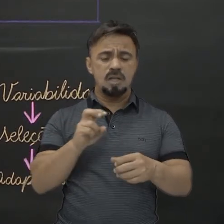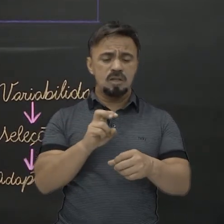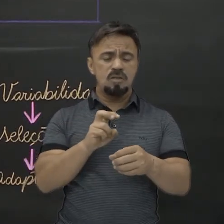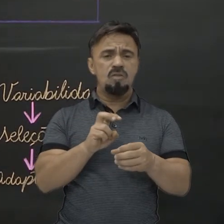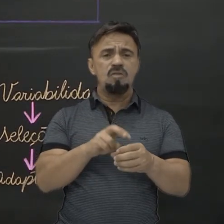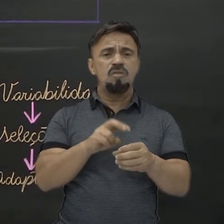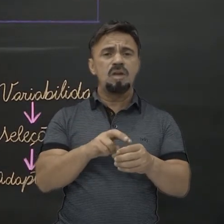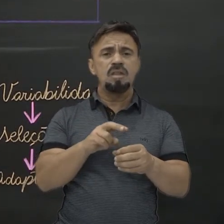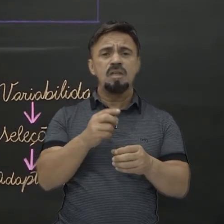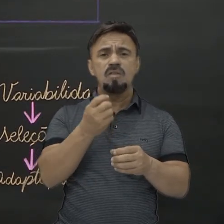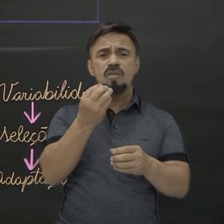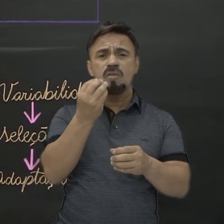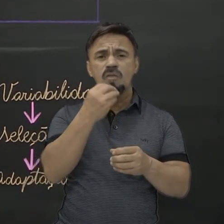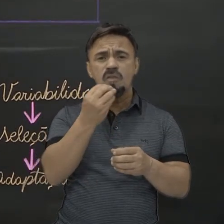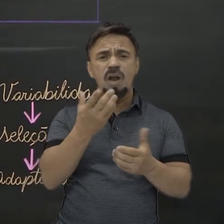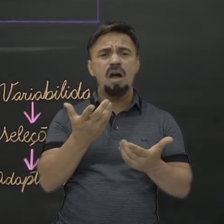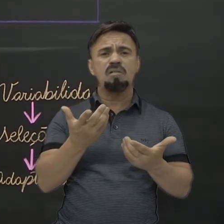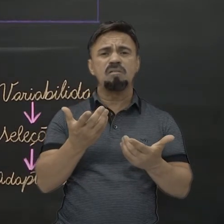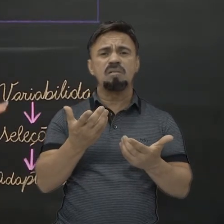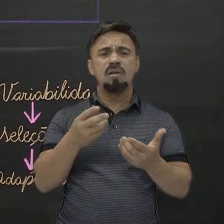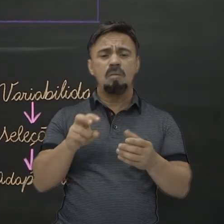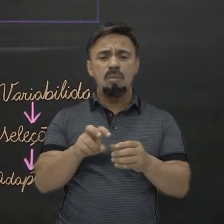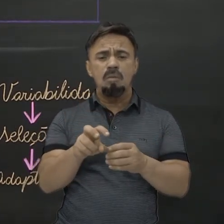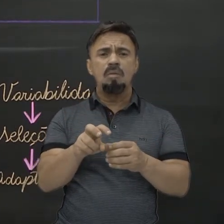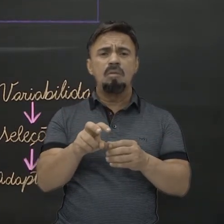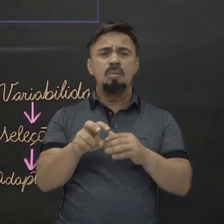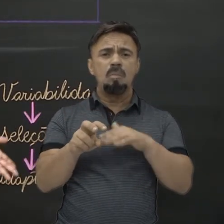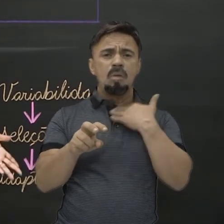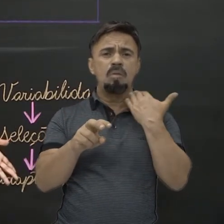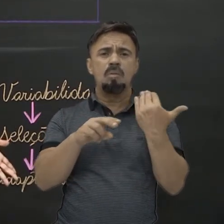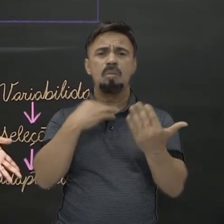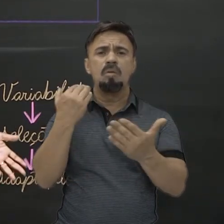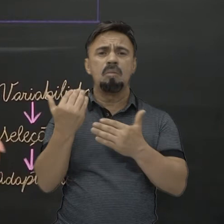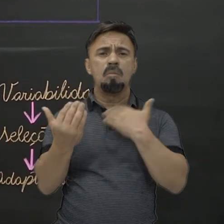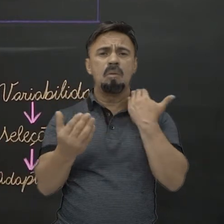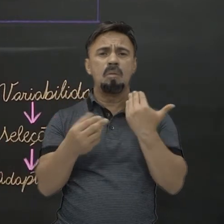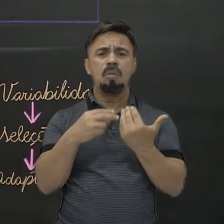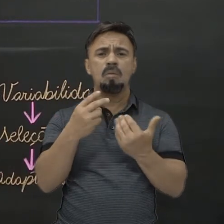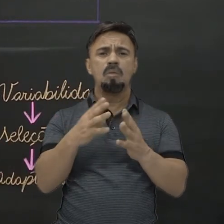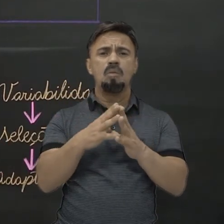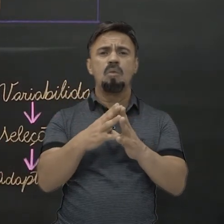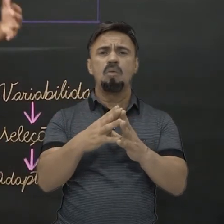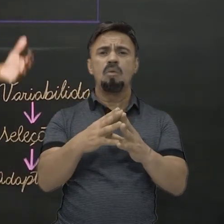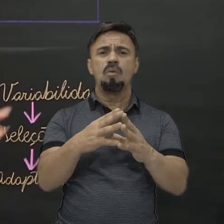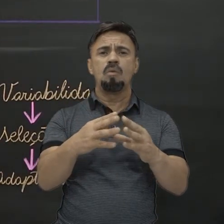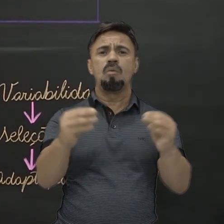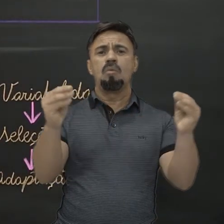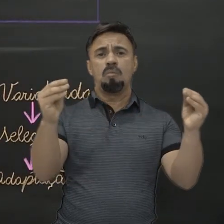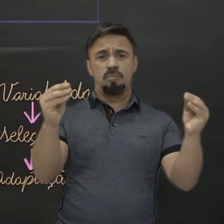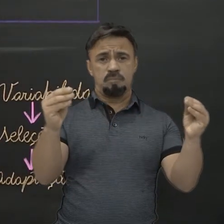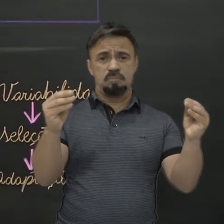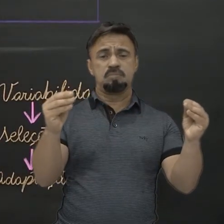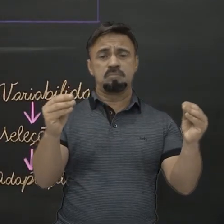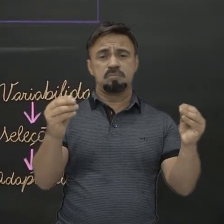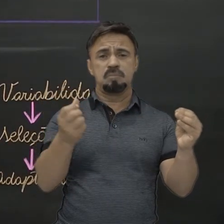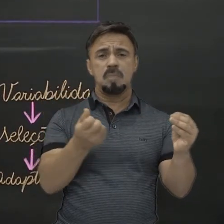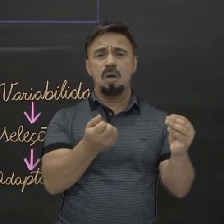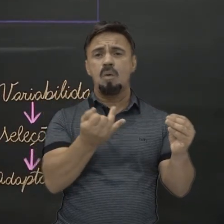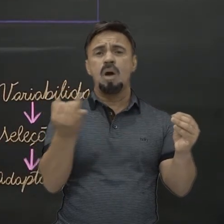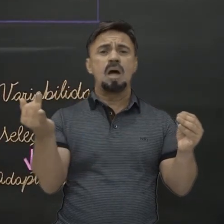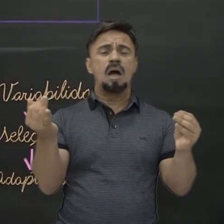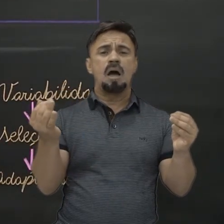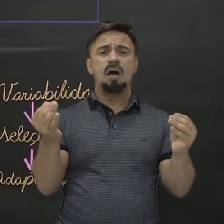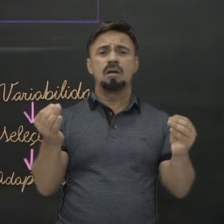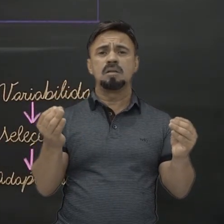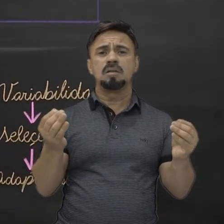iam morrendo, não geravam descendentes e eram eliminadas. Então, depois de um tempo, só a quantidade que existia ali, qual era a